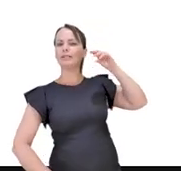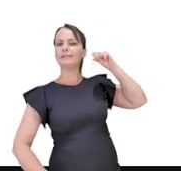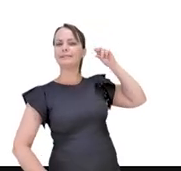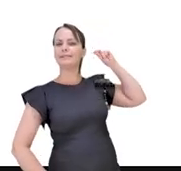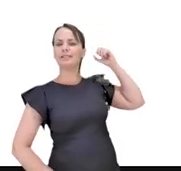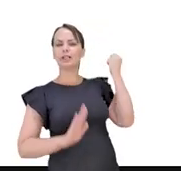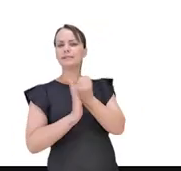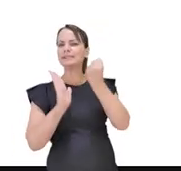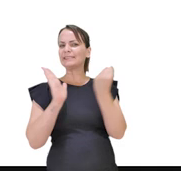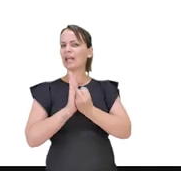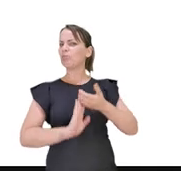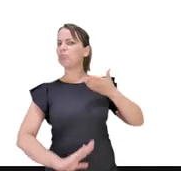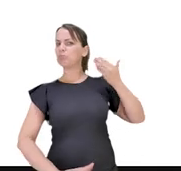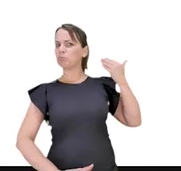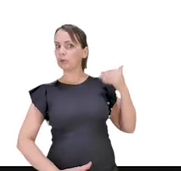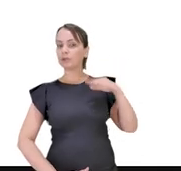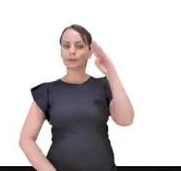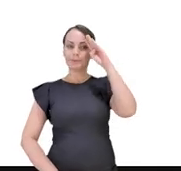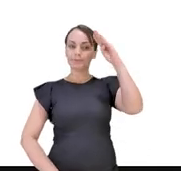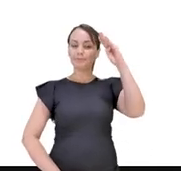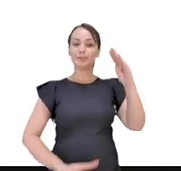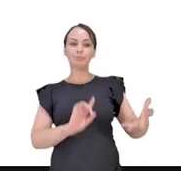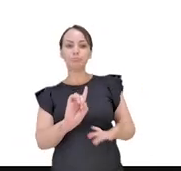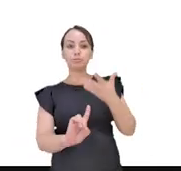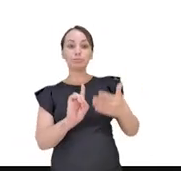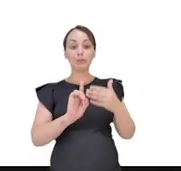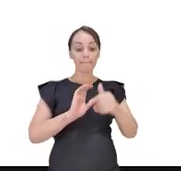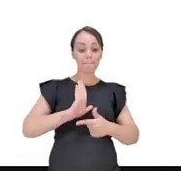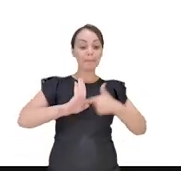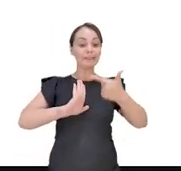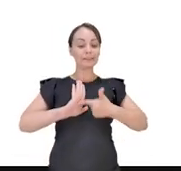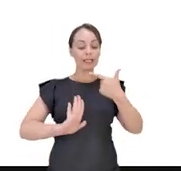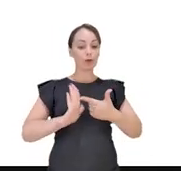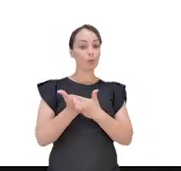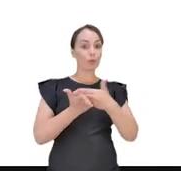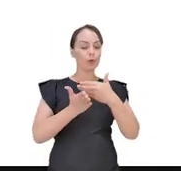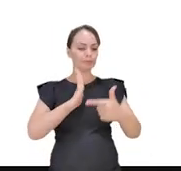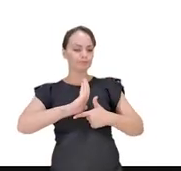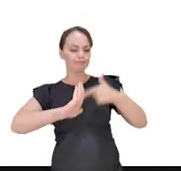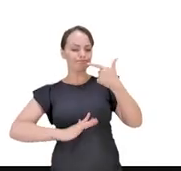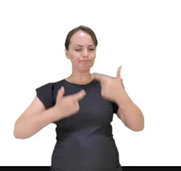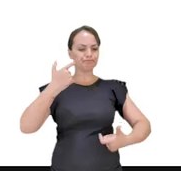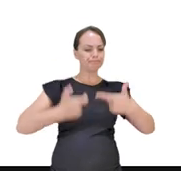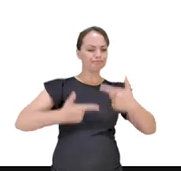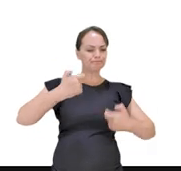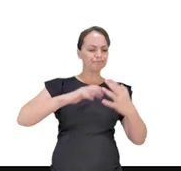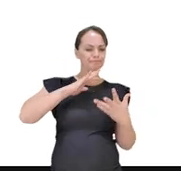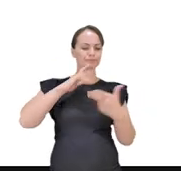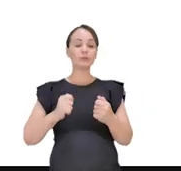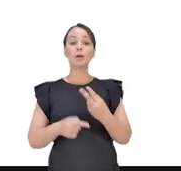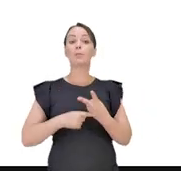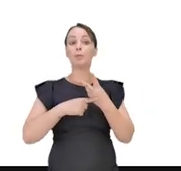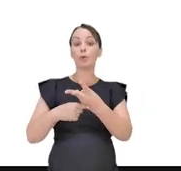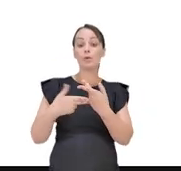do século passado, né? Principalmente ali motivados pela Segunda Guerra Mundial, né? A busca por equipamentos mais leves,